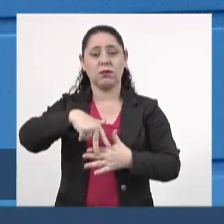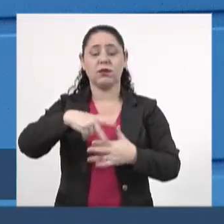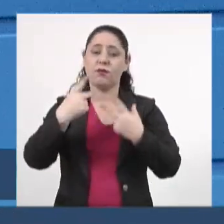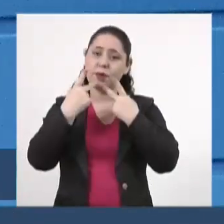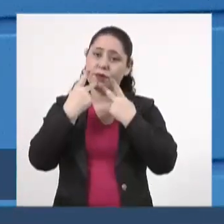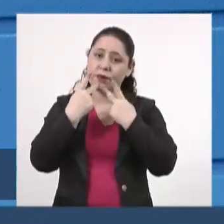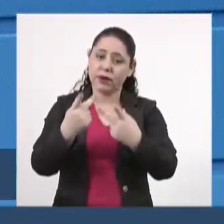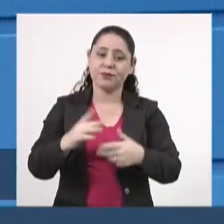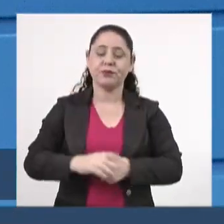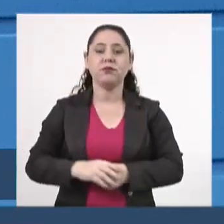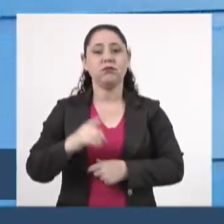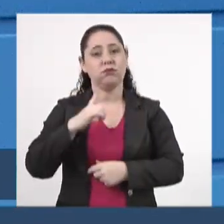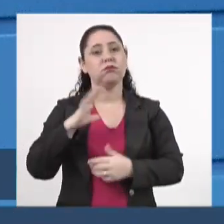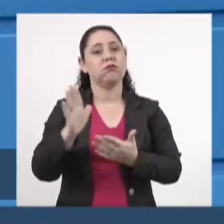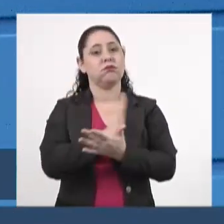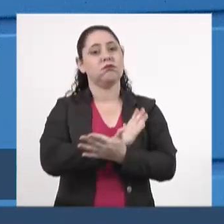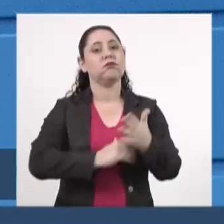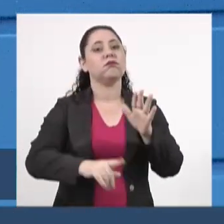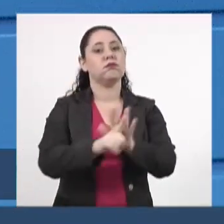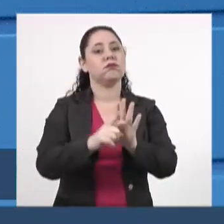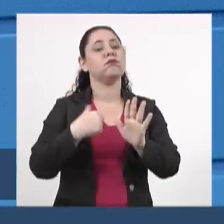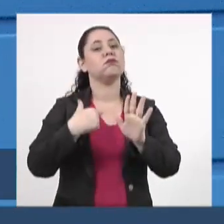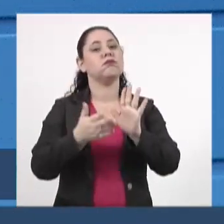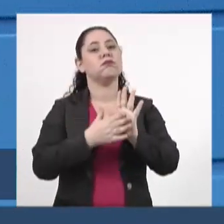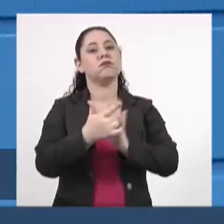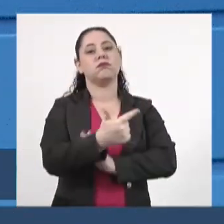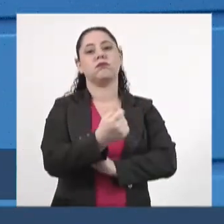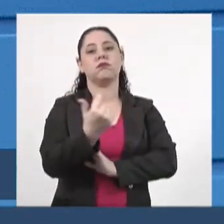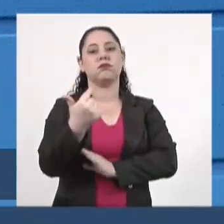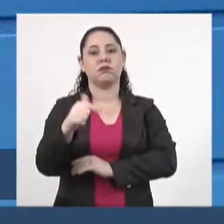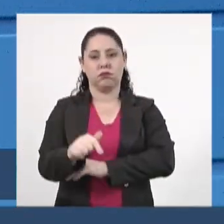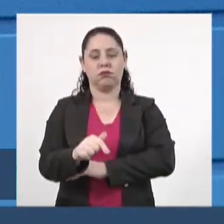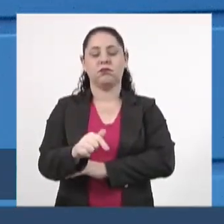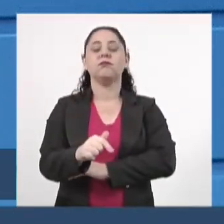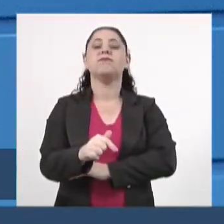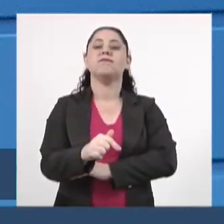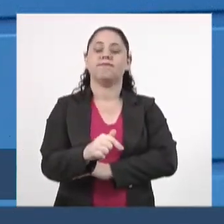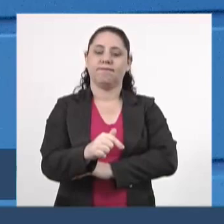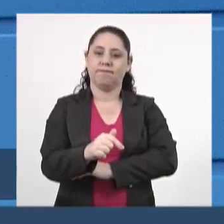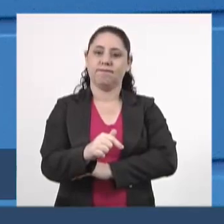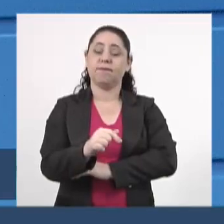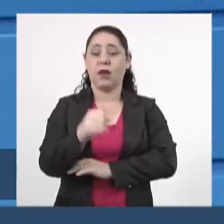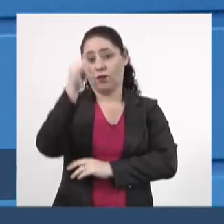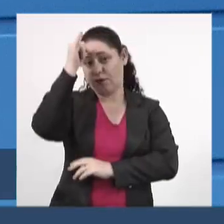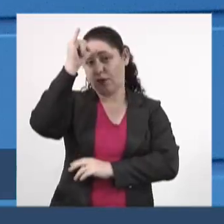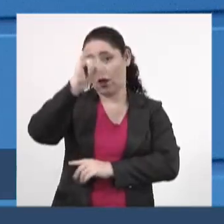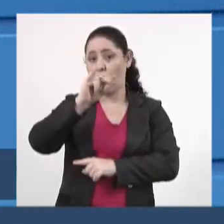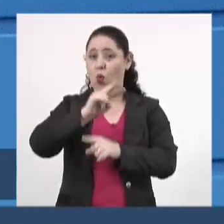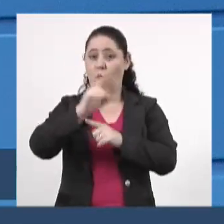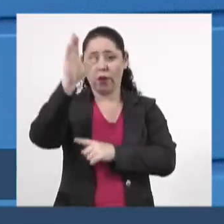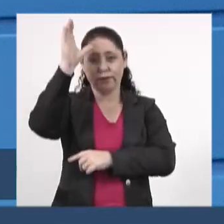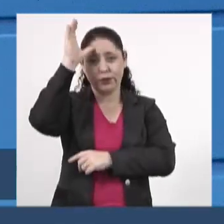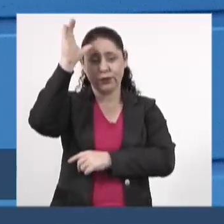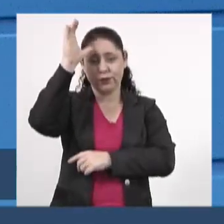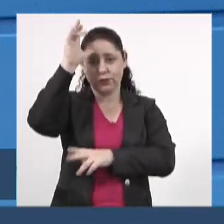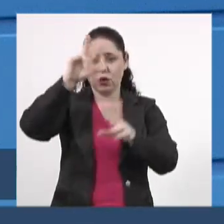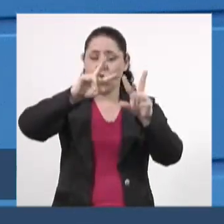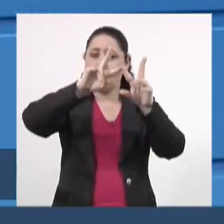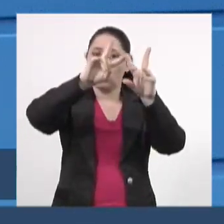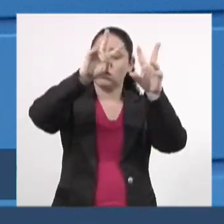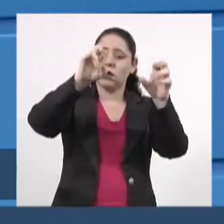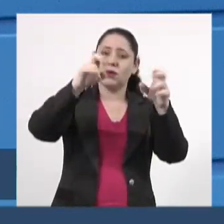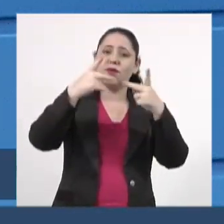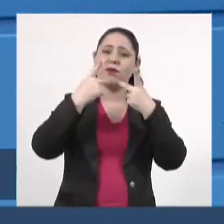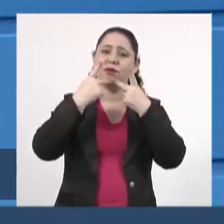Nós temos algumas leis, inclusive eu sou autor de uma lei aqui de 2007, que trata da prevenção, da conscientização de um tema. Eu